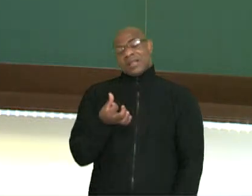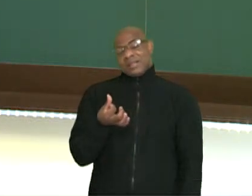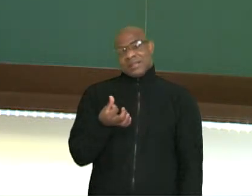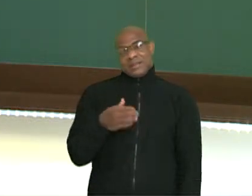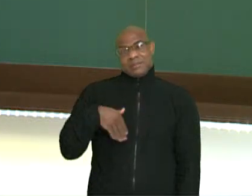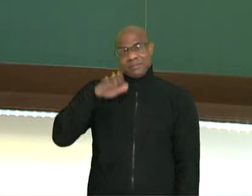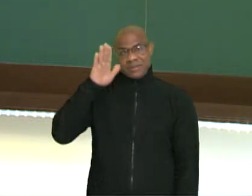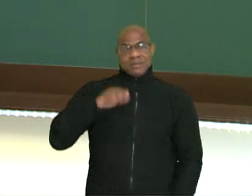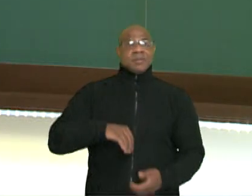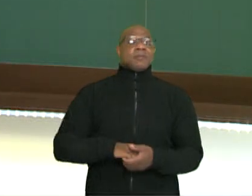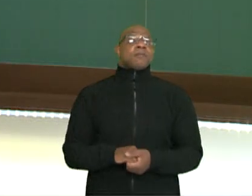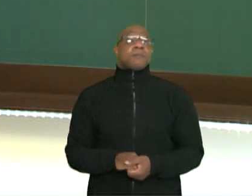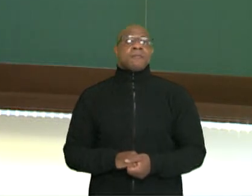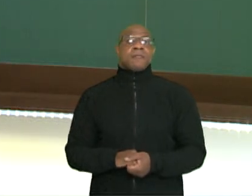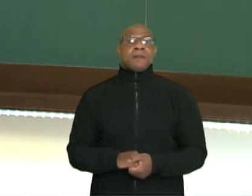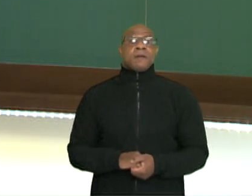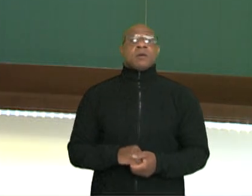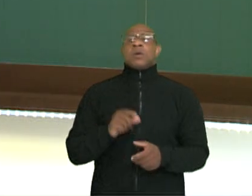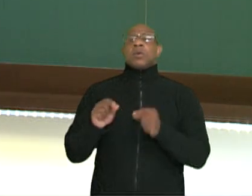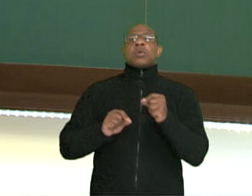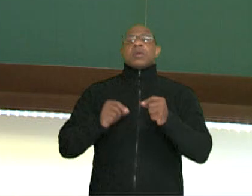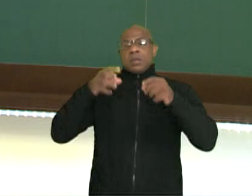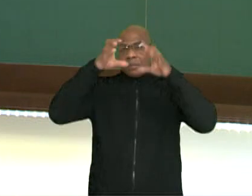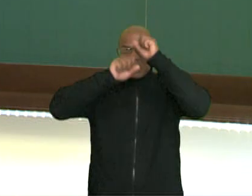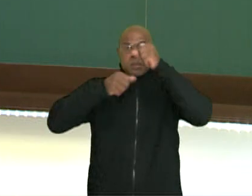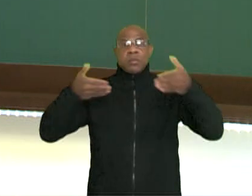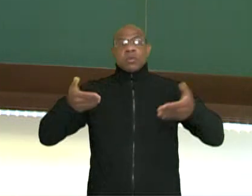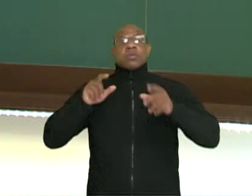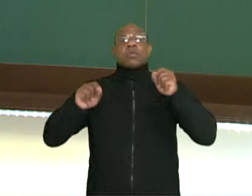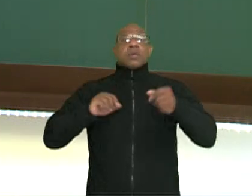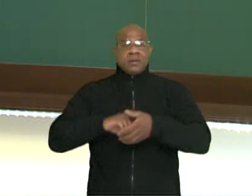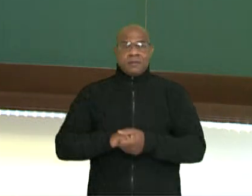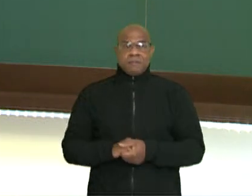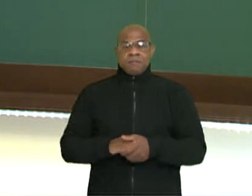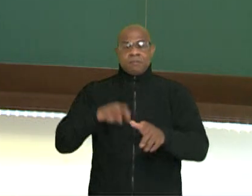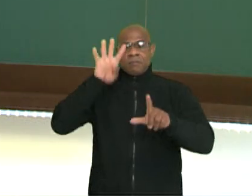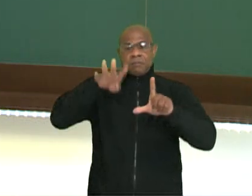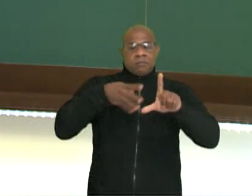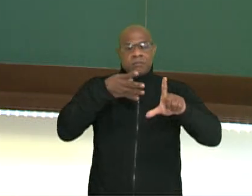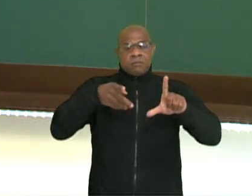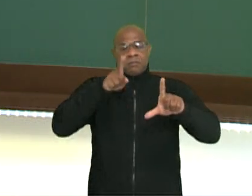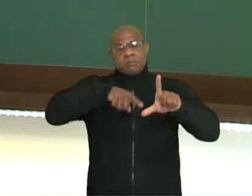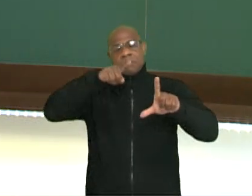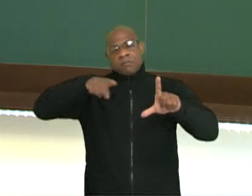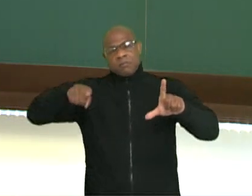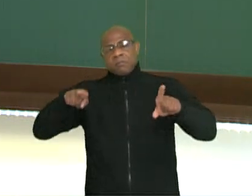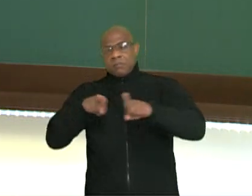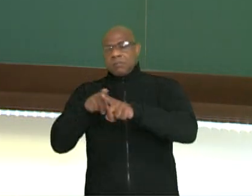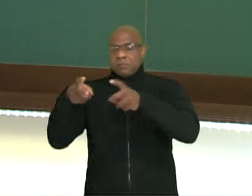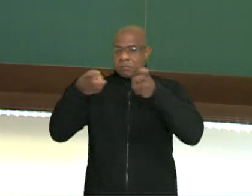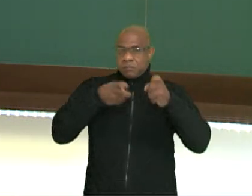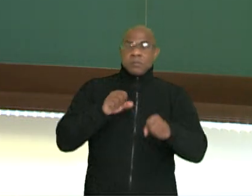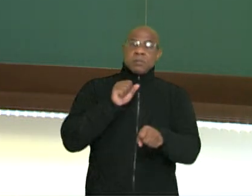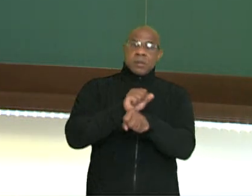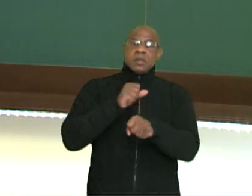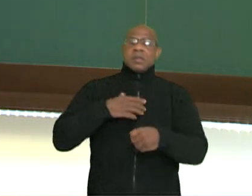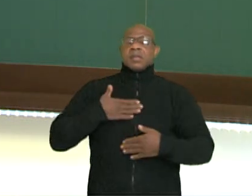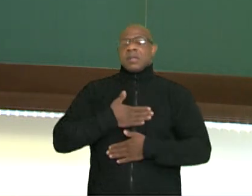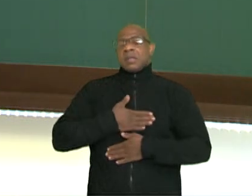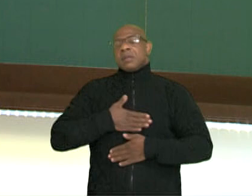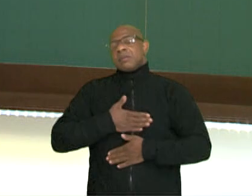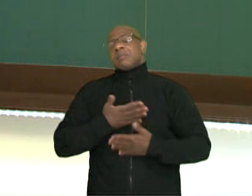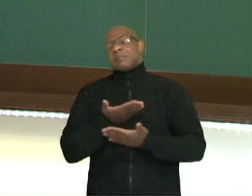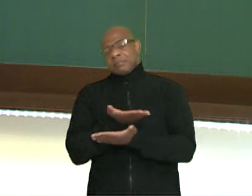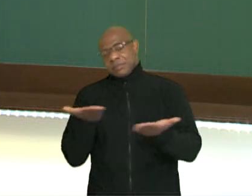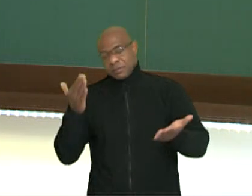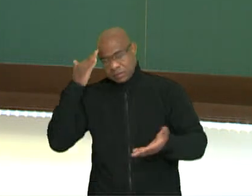somar. Então, muito tranquilo. Então, o que trabalhamos hoje? Frequência em tabelas e análise de gráficos. Espero que vocês tenham gostado,